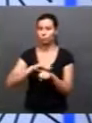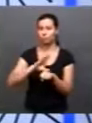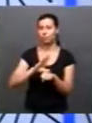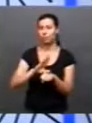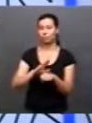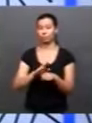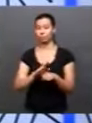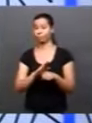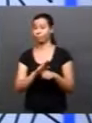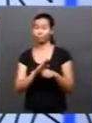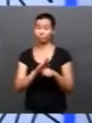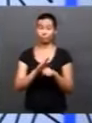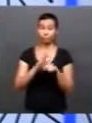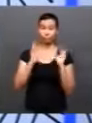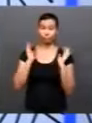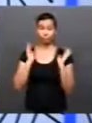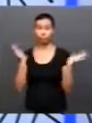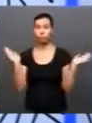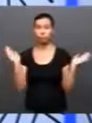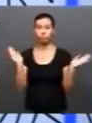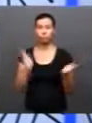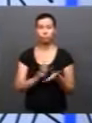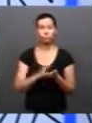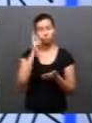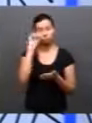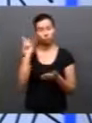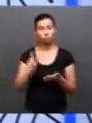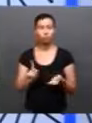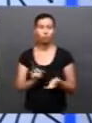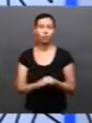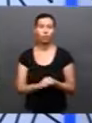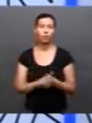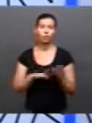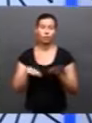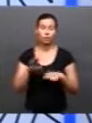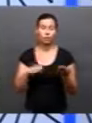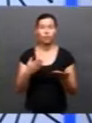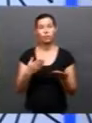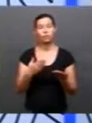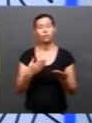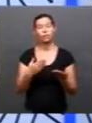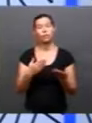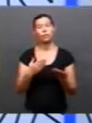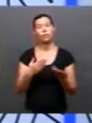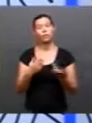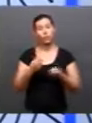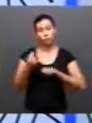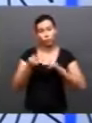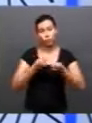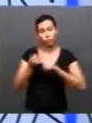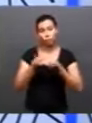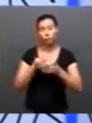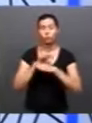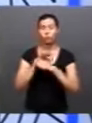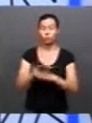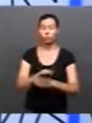a dimensão de que a ciência tem um componente econômico, tem um componente de ligação com a economia do país muito grande. Você não consegue fazer